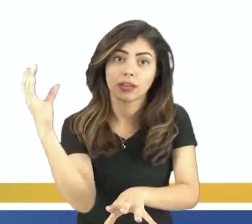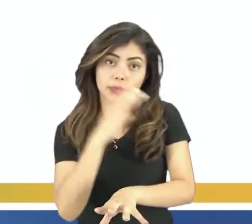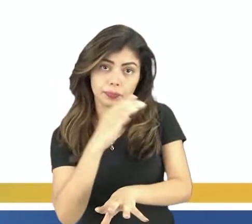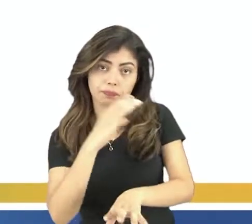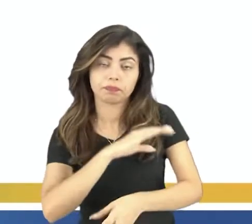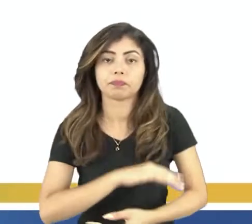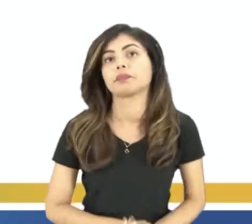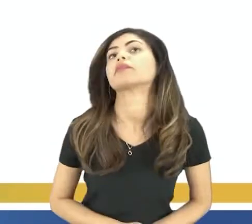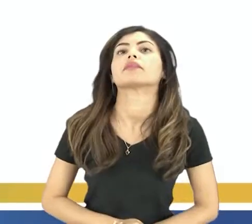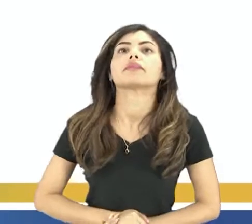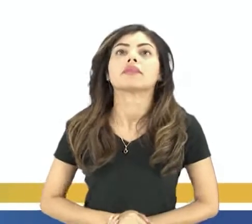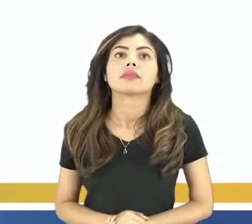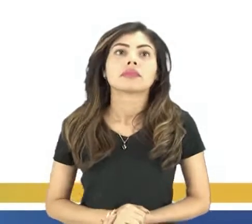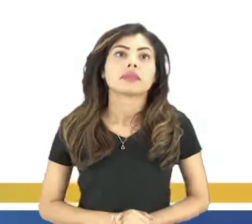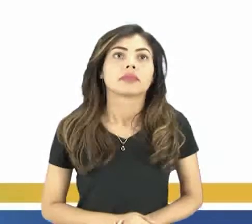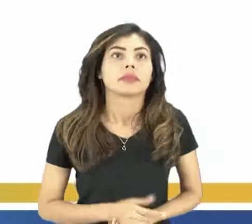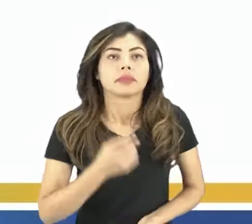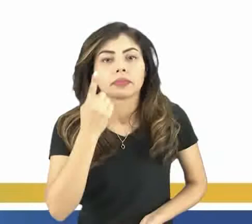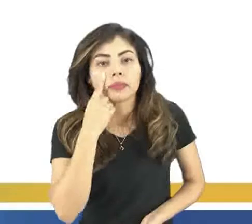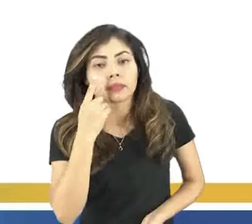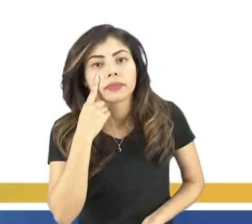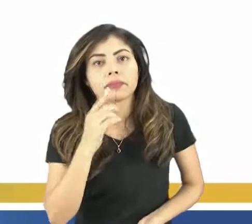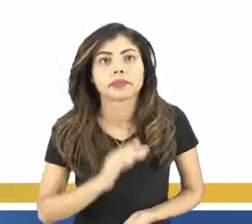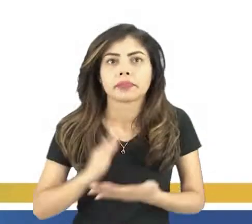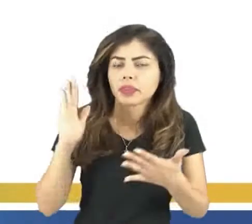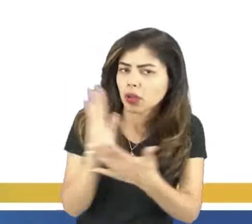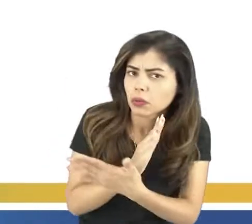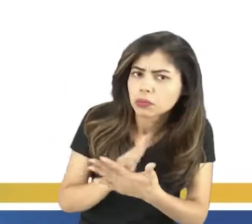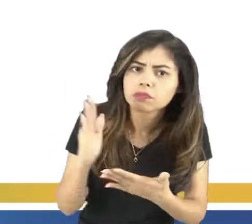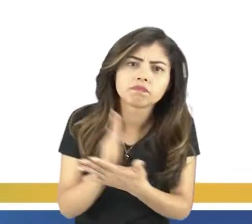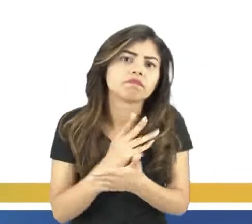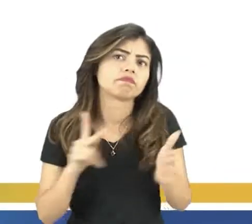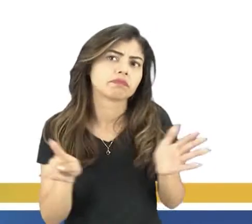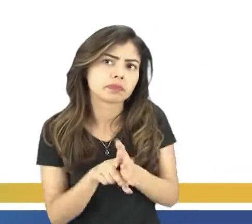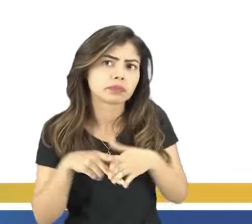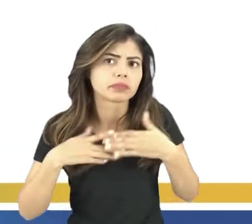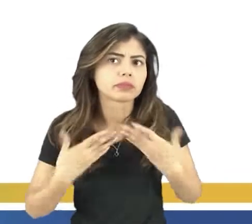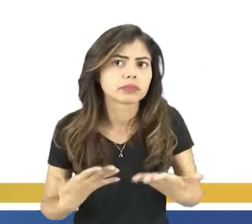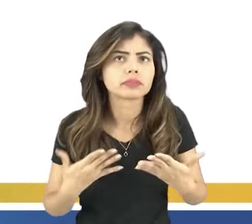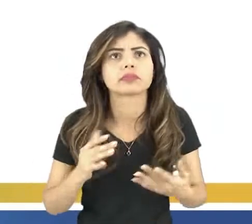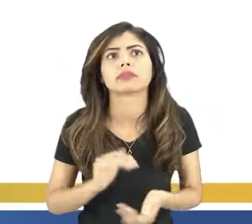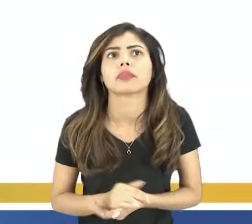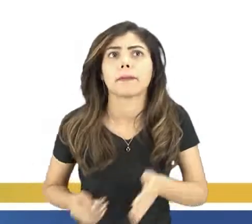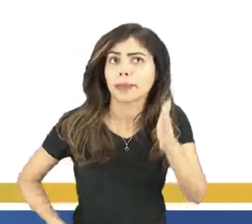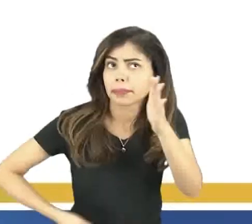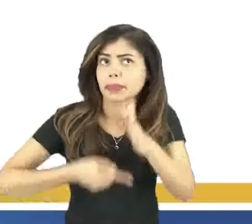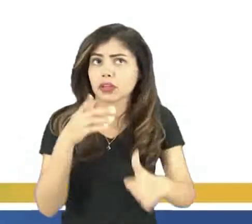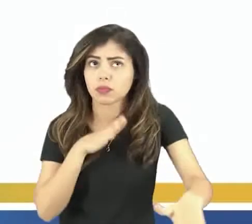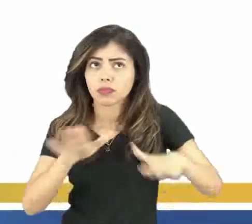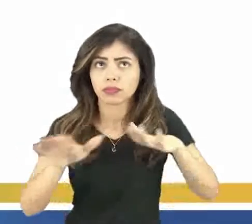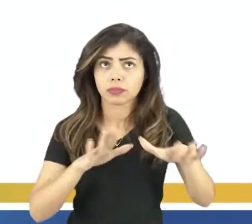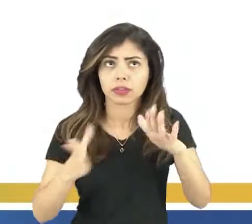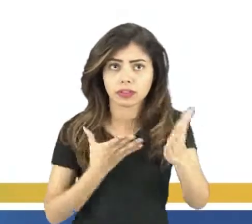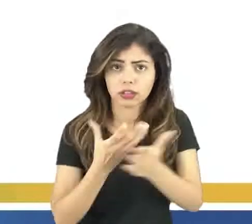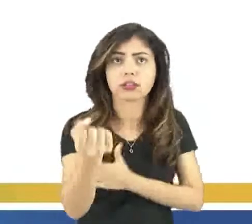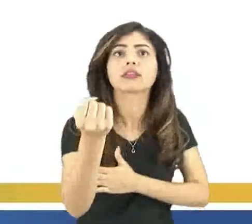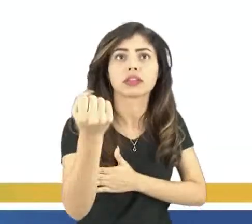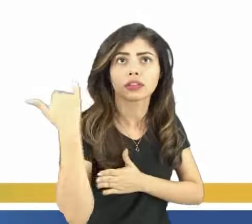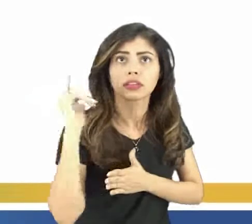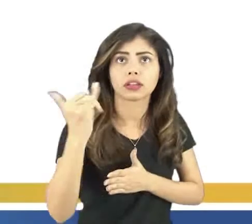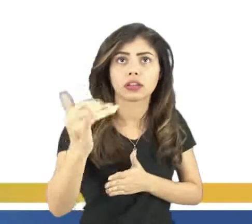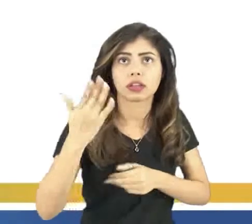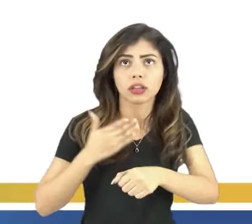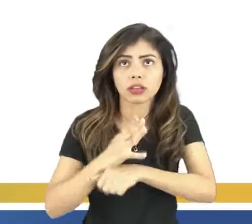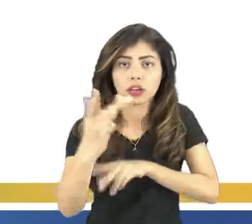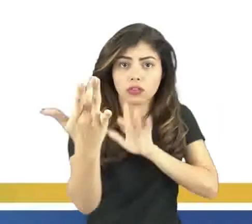velocidade. Então, vamos ver algumas possibilidades? Primeira, o movimento adquirido pela carga elétrica